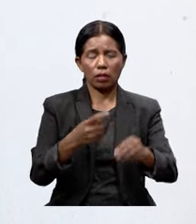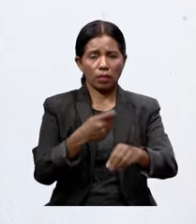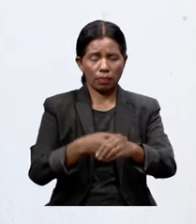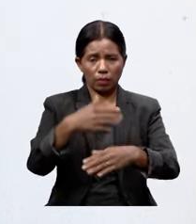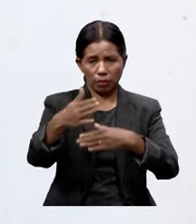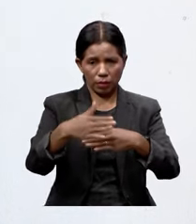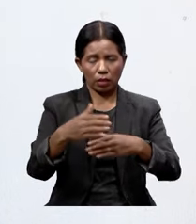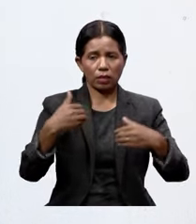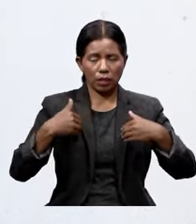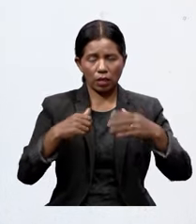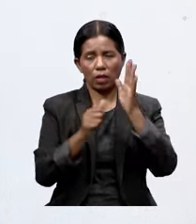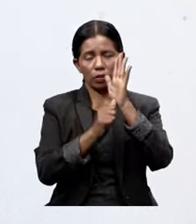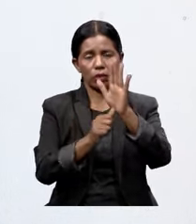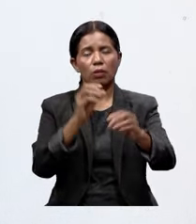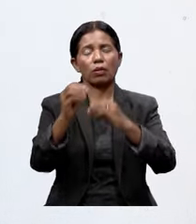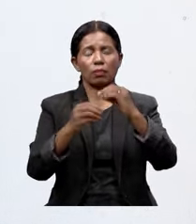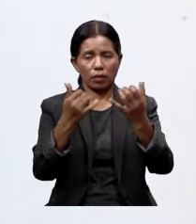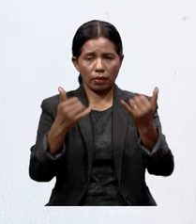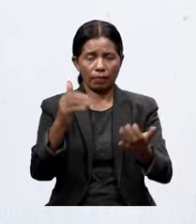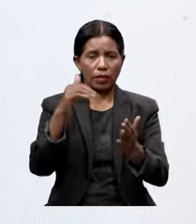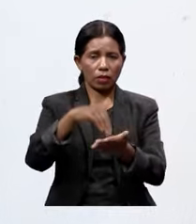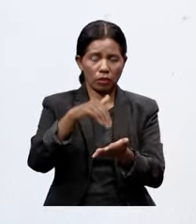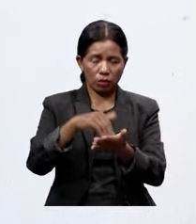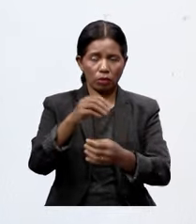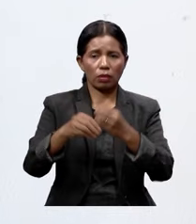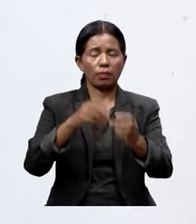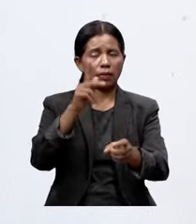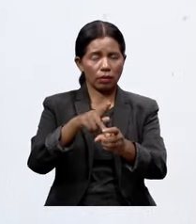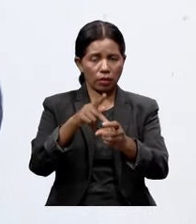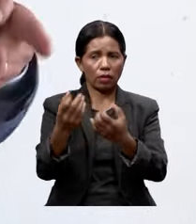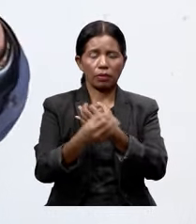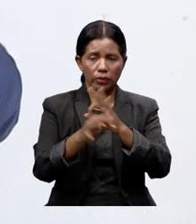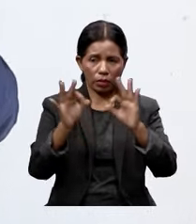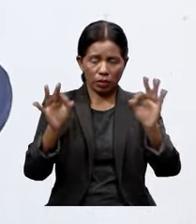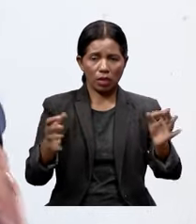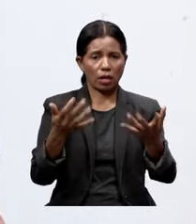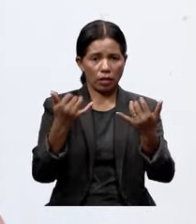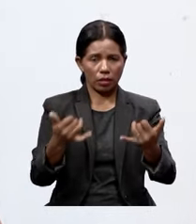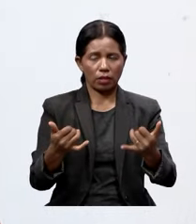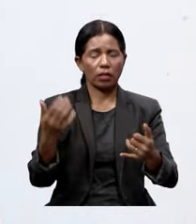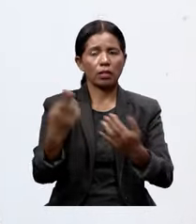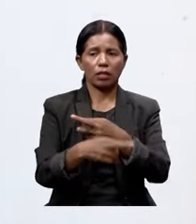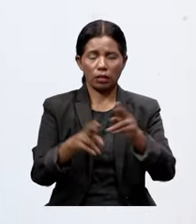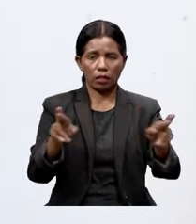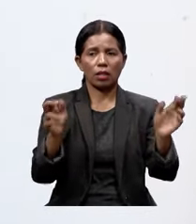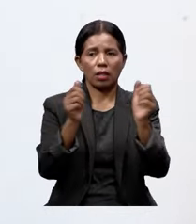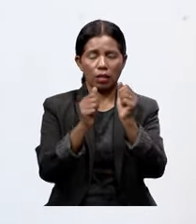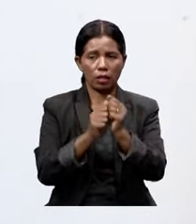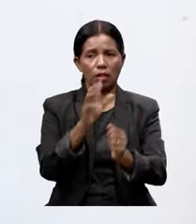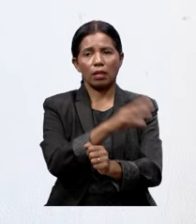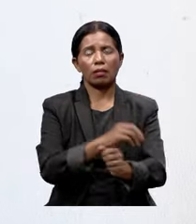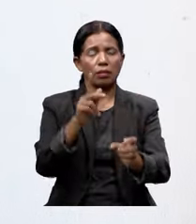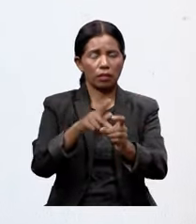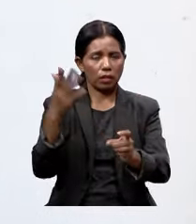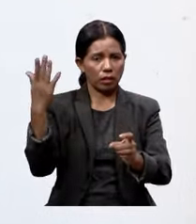que naran se anuncio kona ba irane estudo conceito kona ba Greater Sunrise finaliza ona no da dau ne ni resultado hamutu ki Sunrise